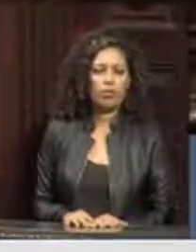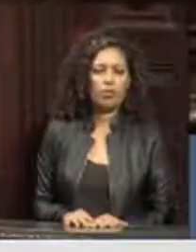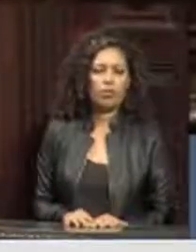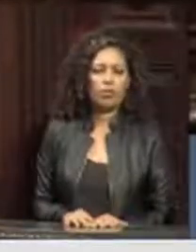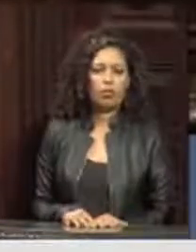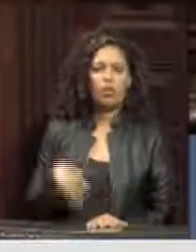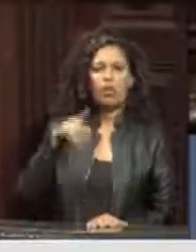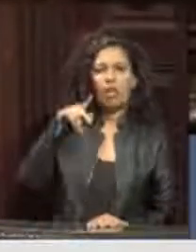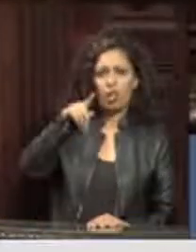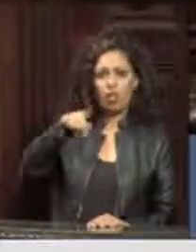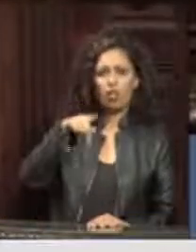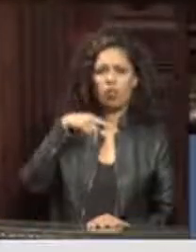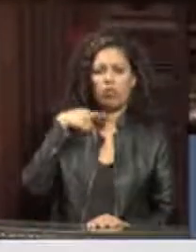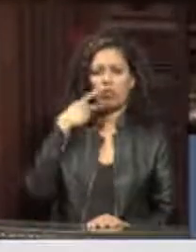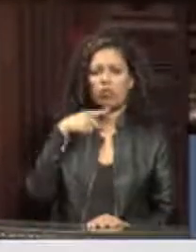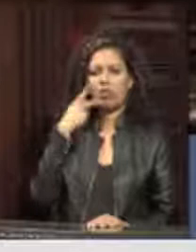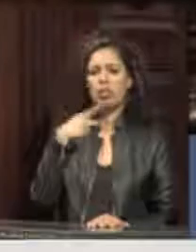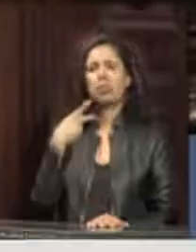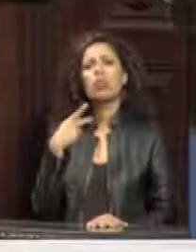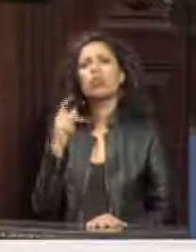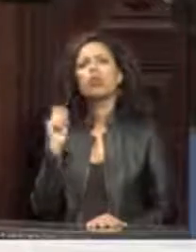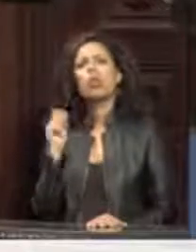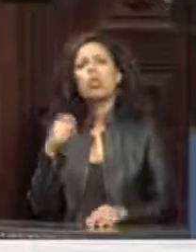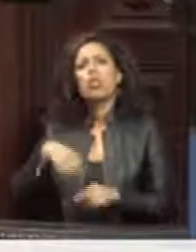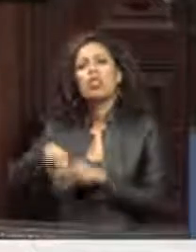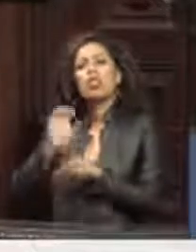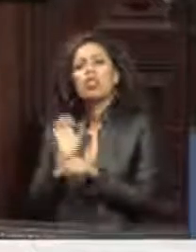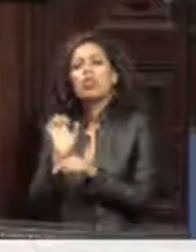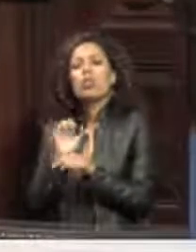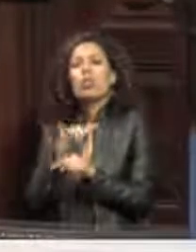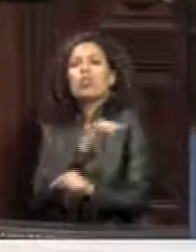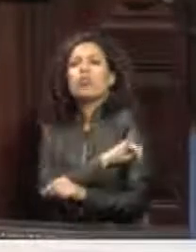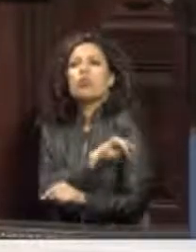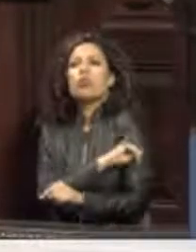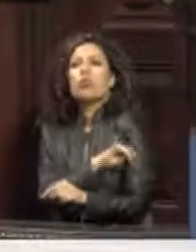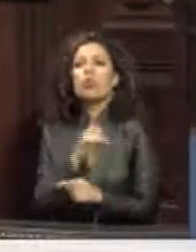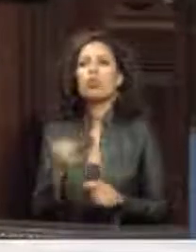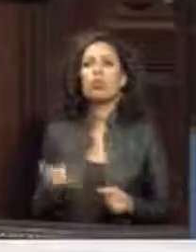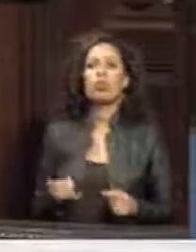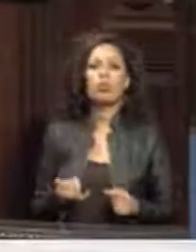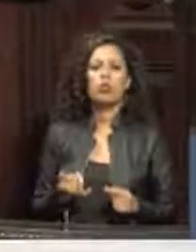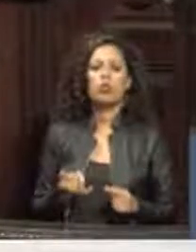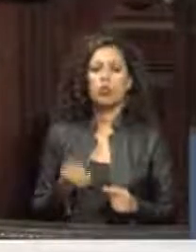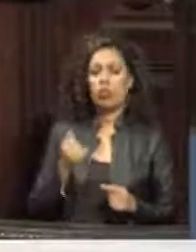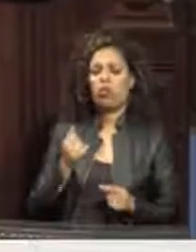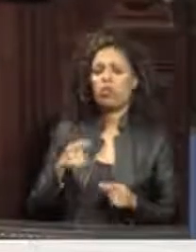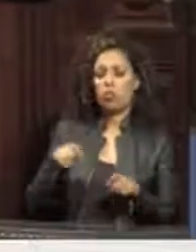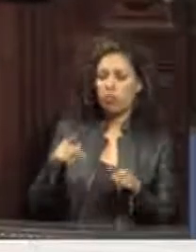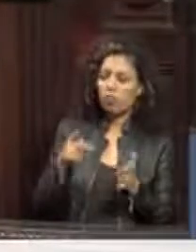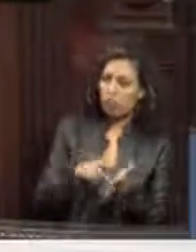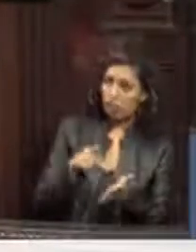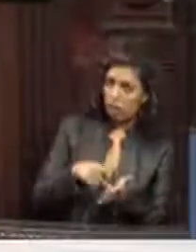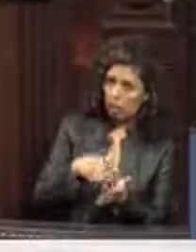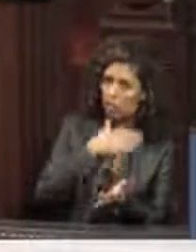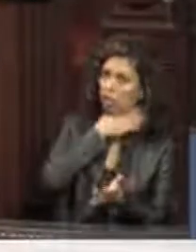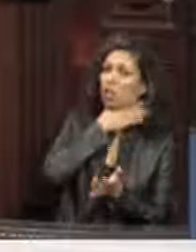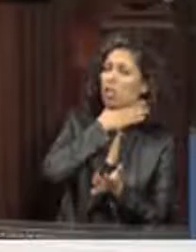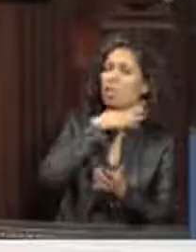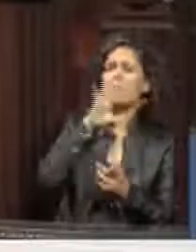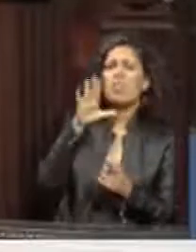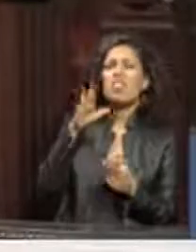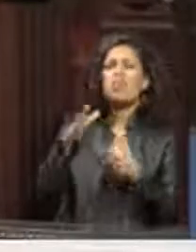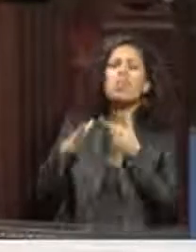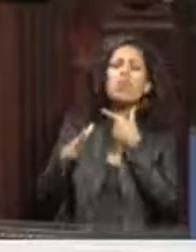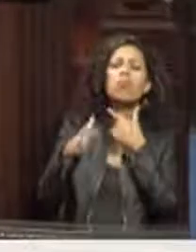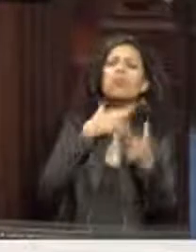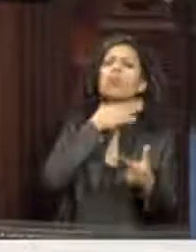O Estado tem um governo que não consegue estabelecer as suas prioridades. A crise é o próprio governo, que não